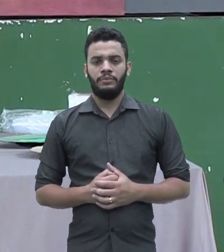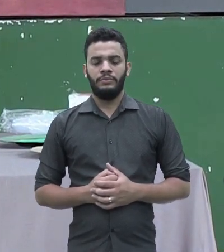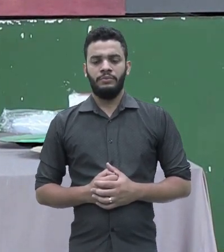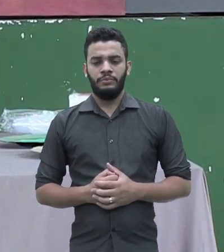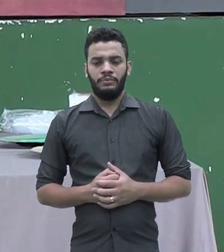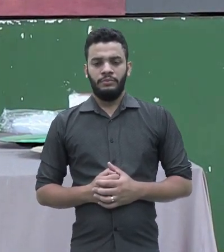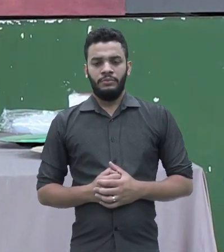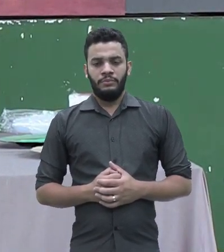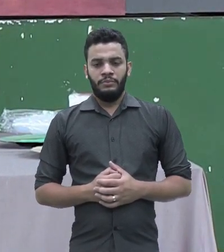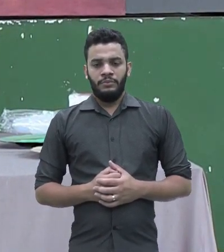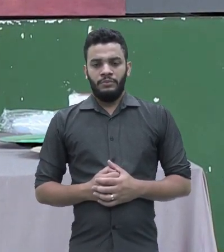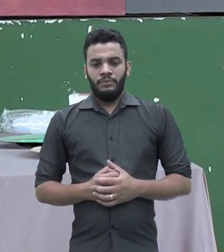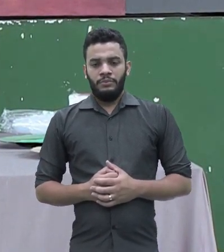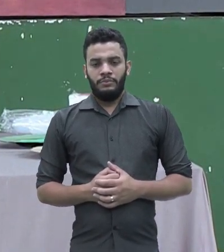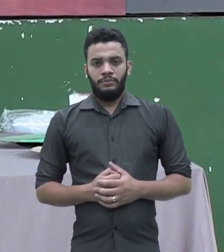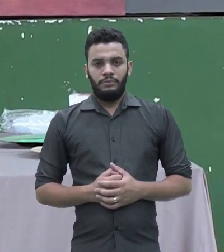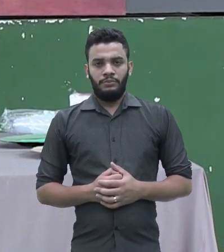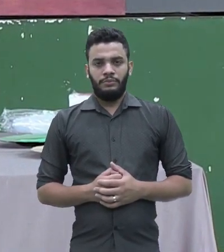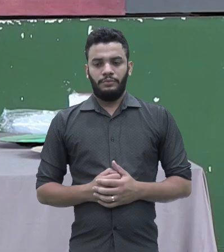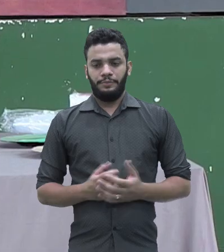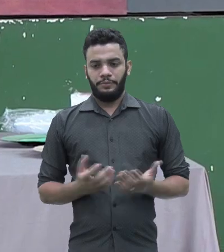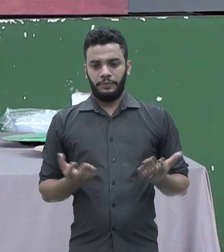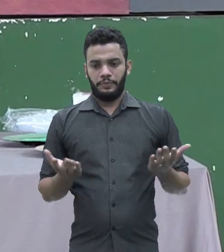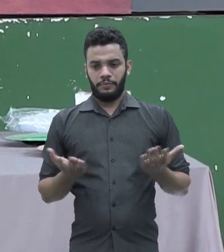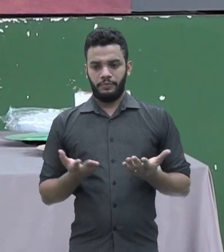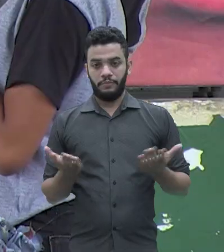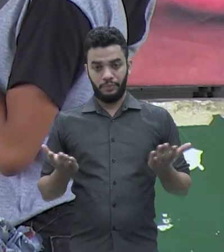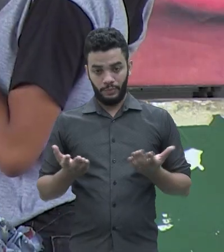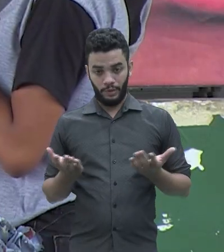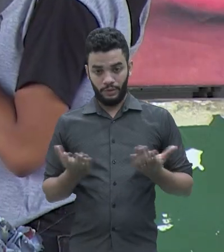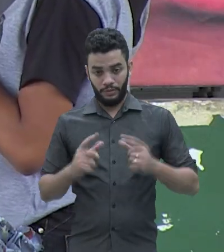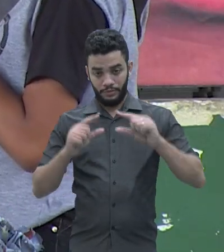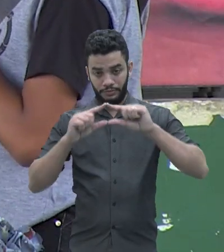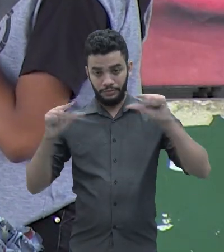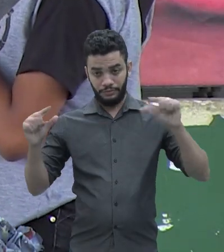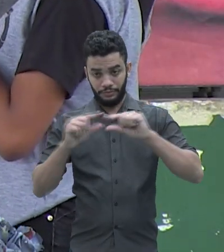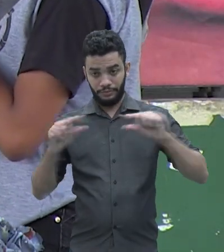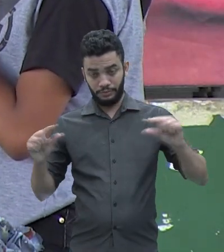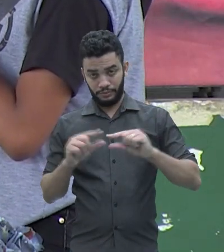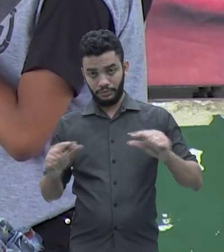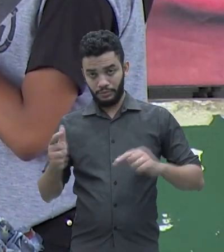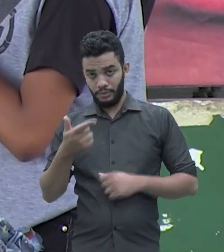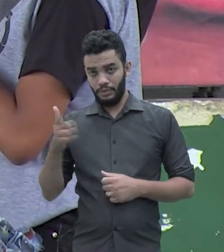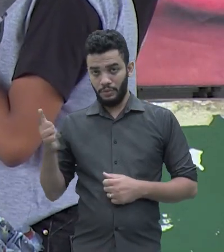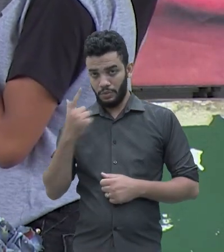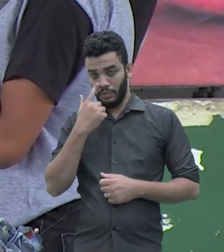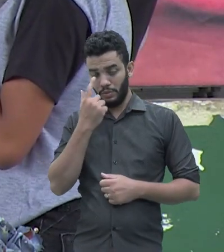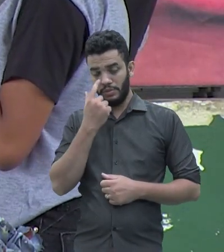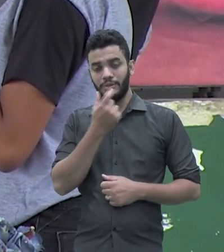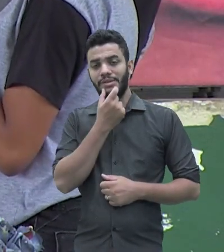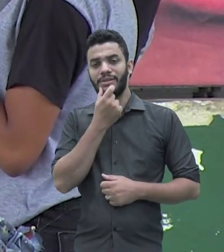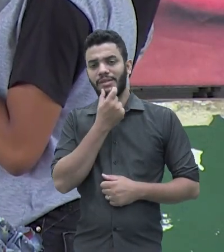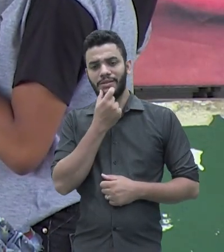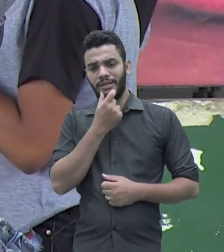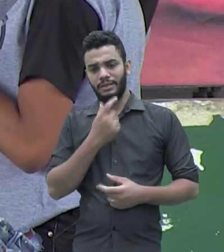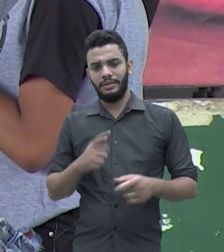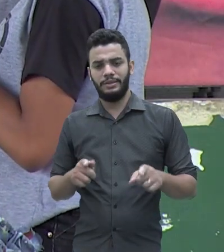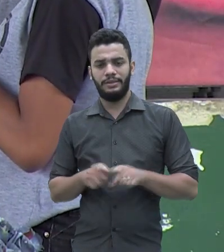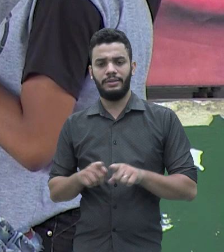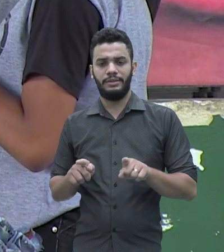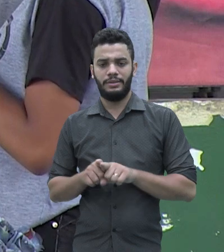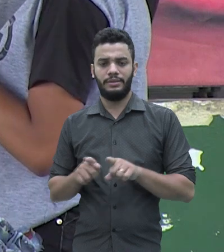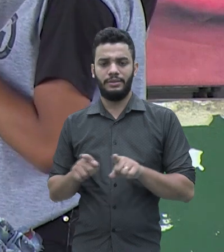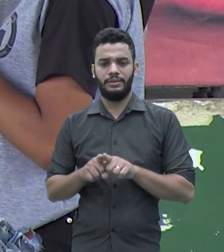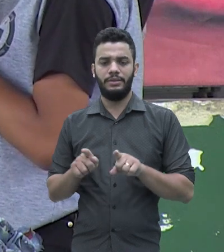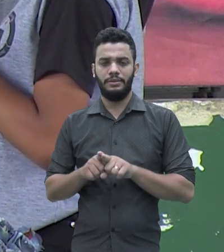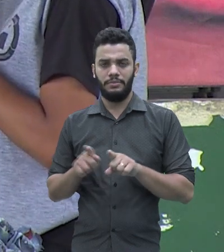Então, aqui temos uma outra frase também. Give thanks for a